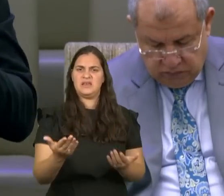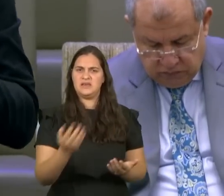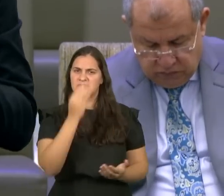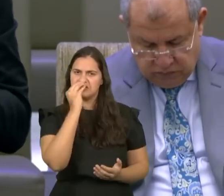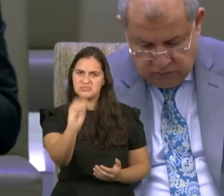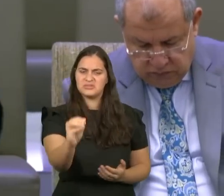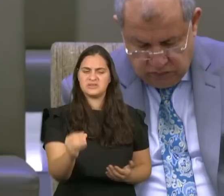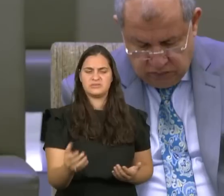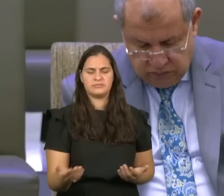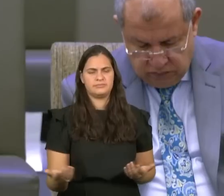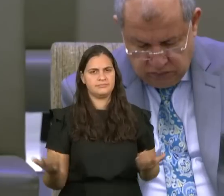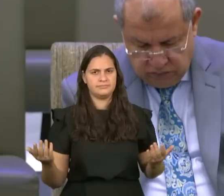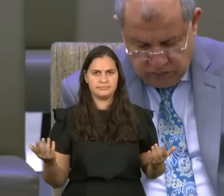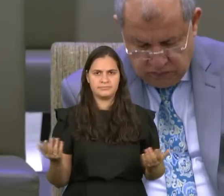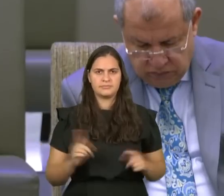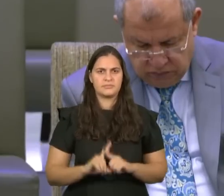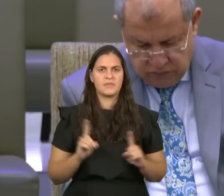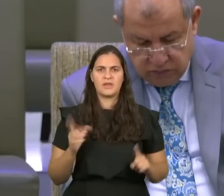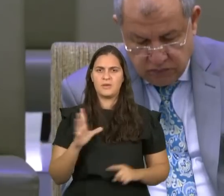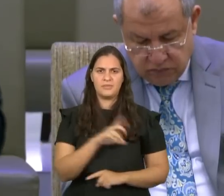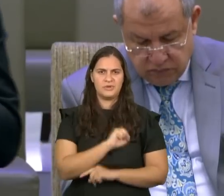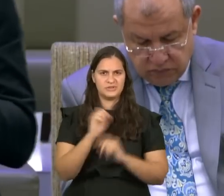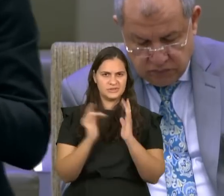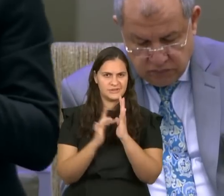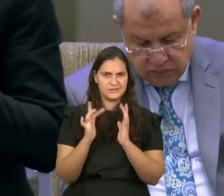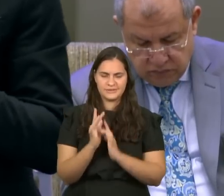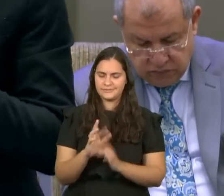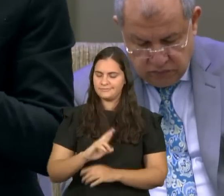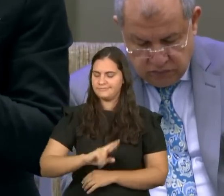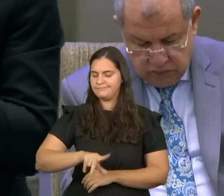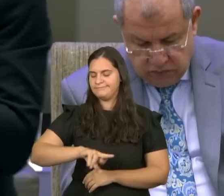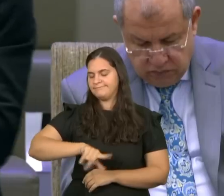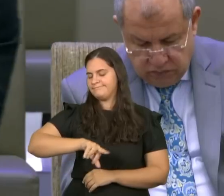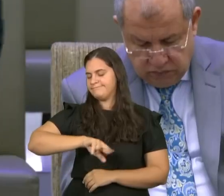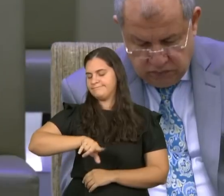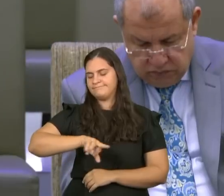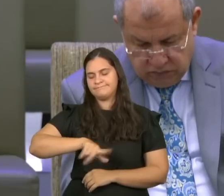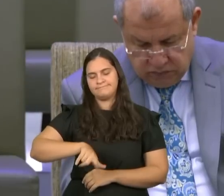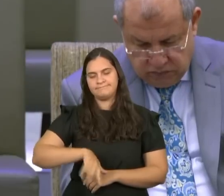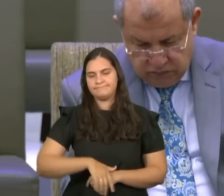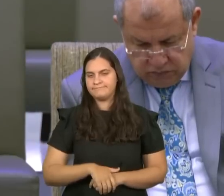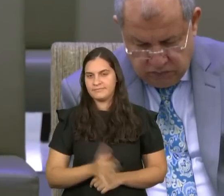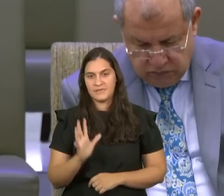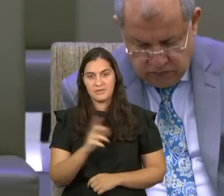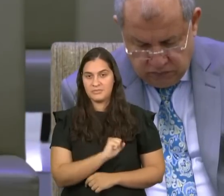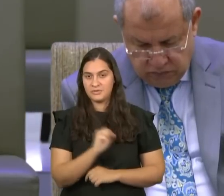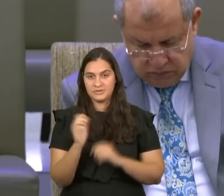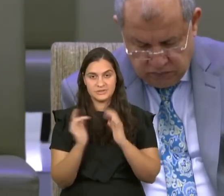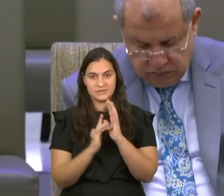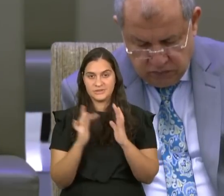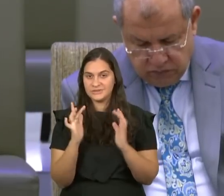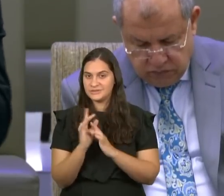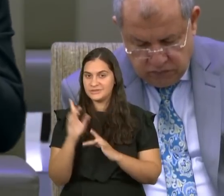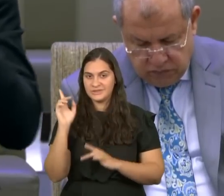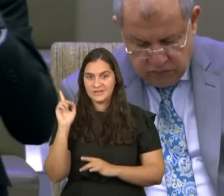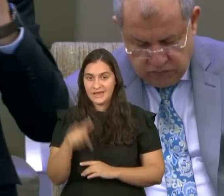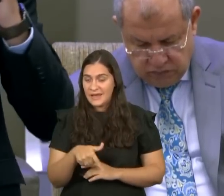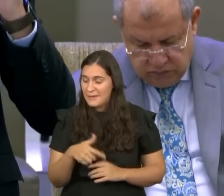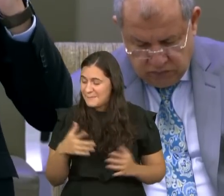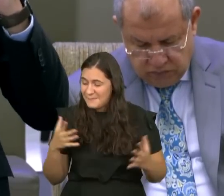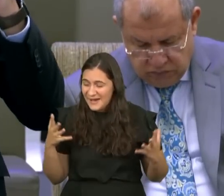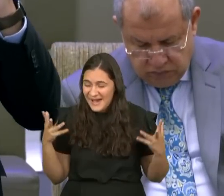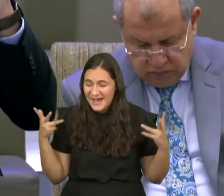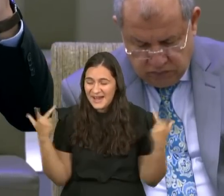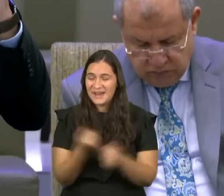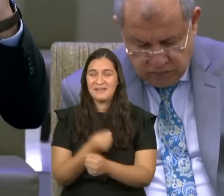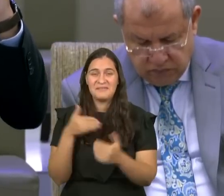mas o amor de Jesus não é assim o amor de Jesus é incondicional